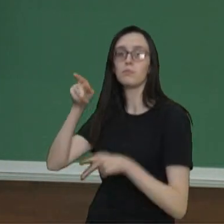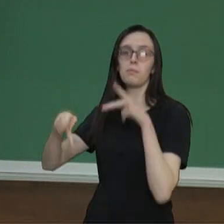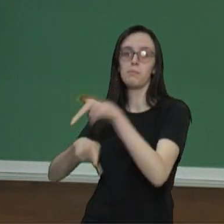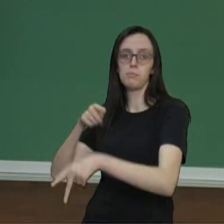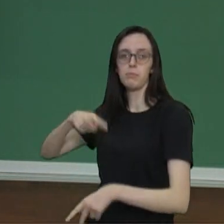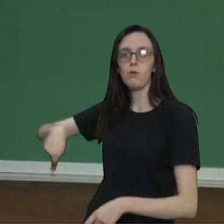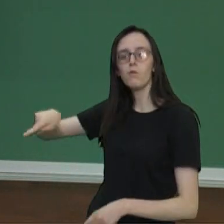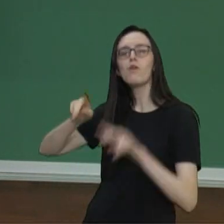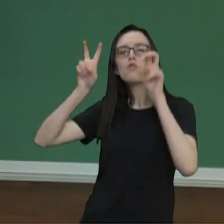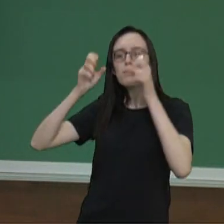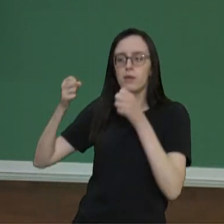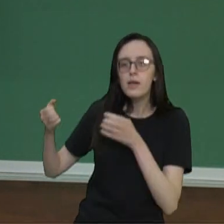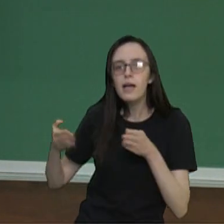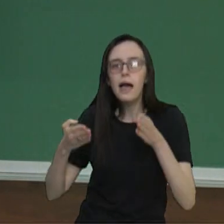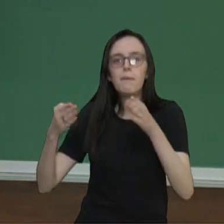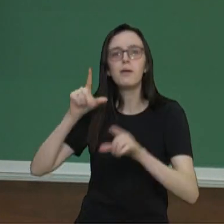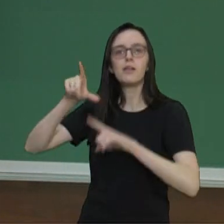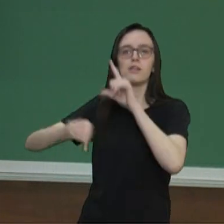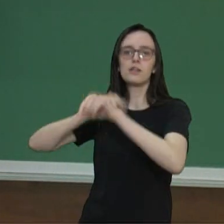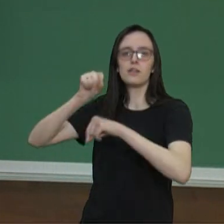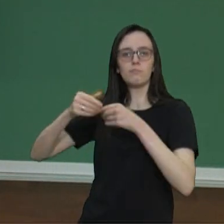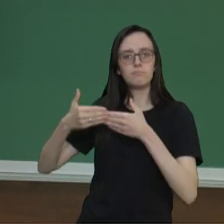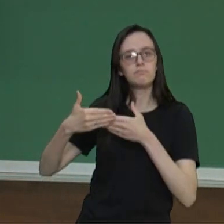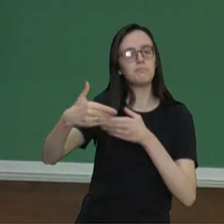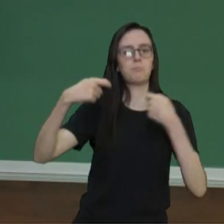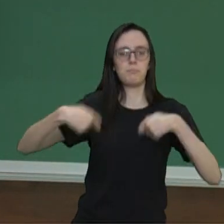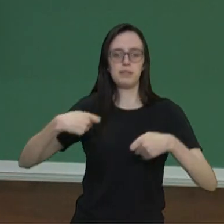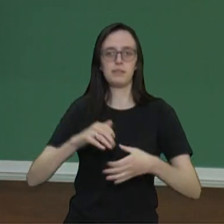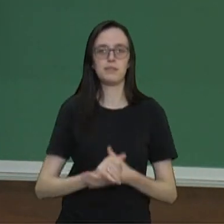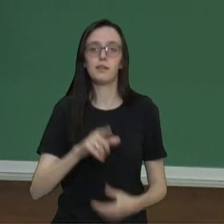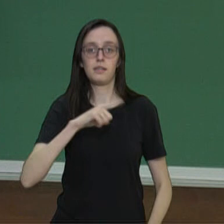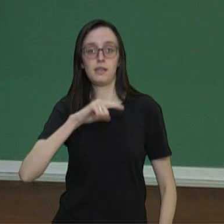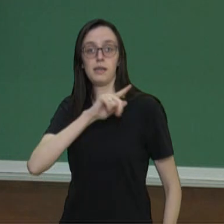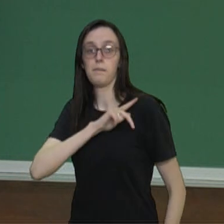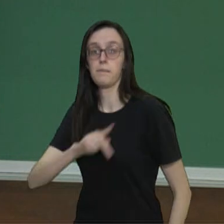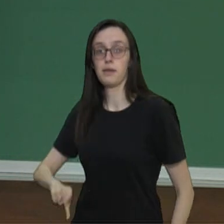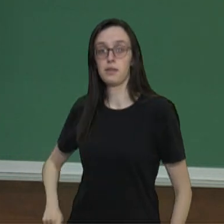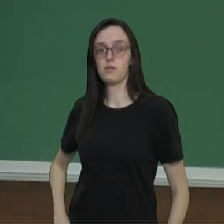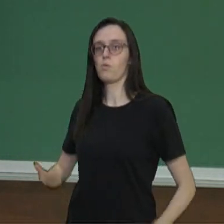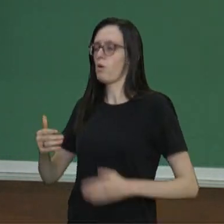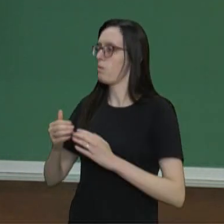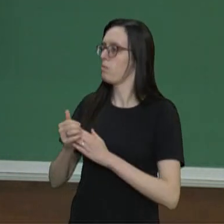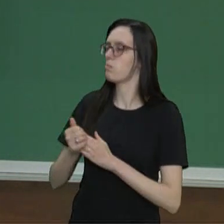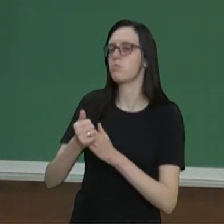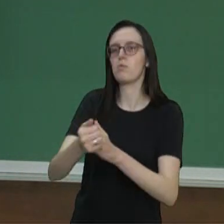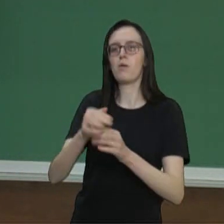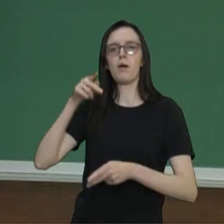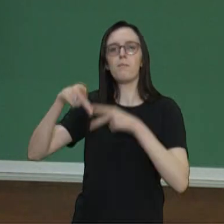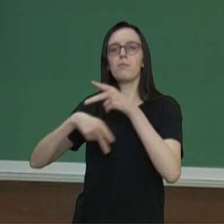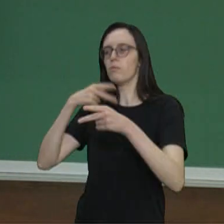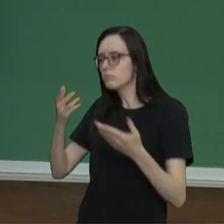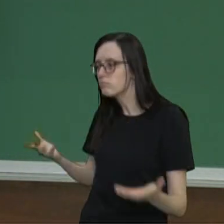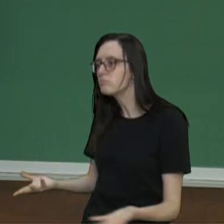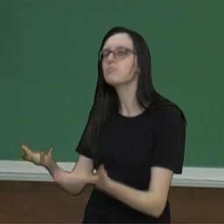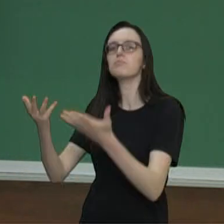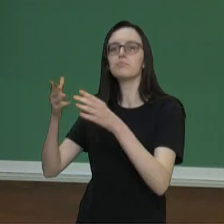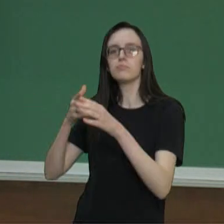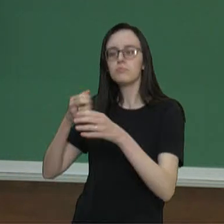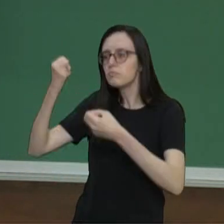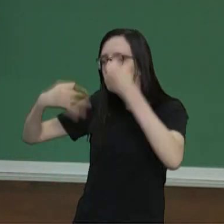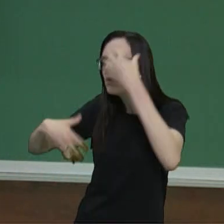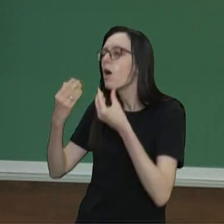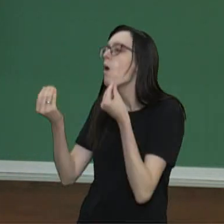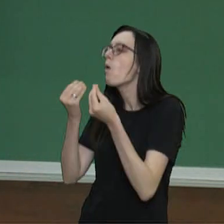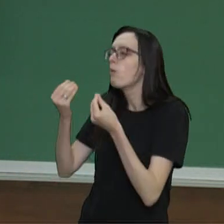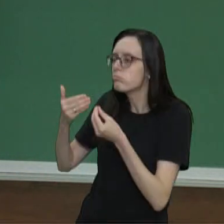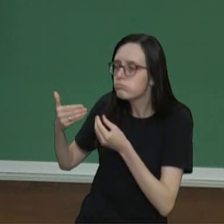povo sobre os caminhos e escolhas a seguir. Então, você tem um presidente guiando o povo, orientando, dizendo por